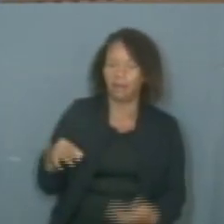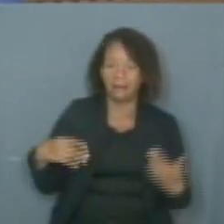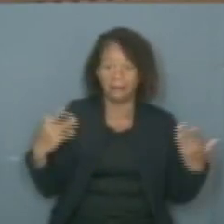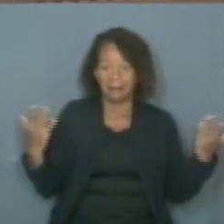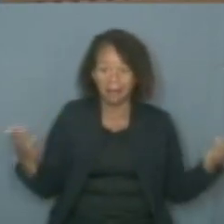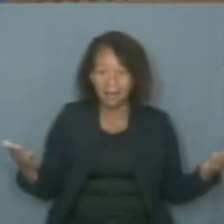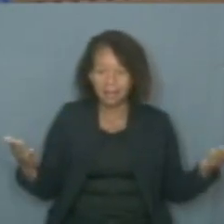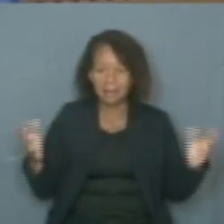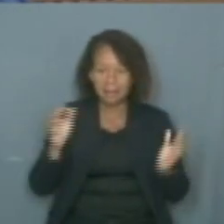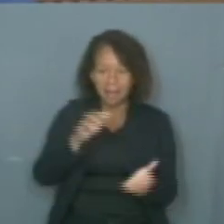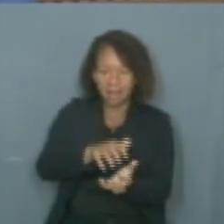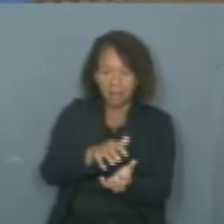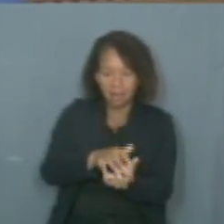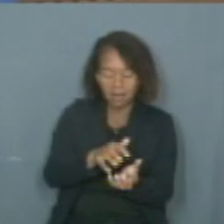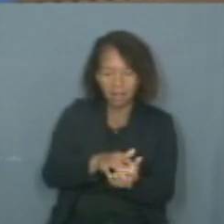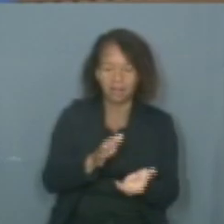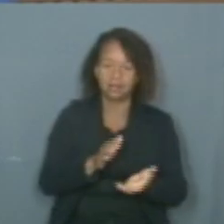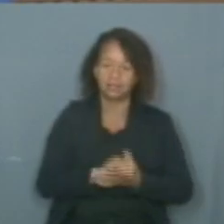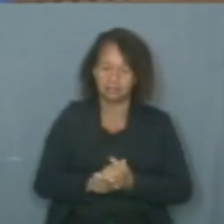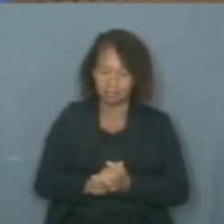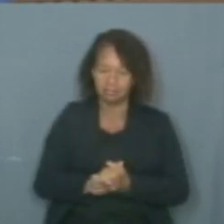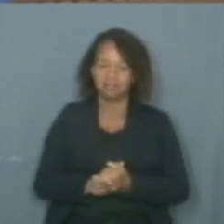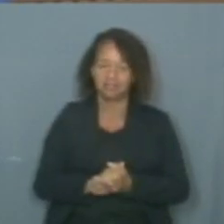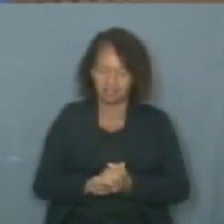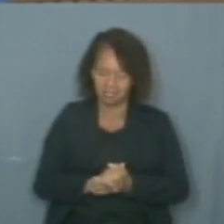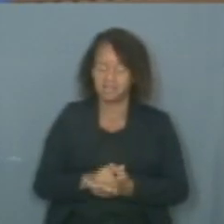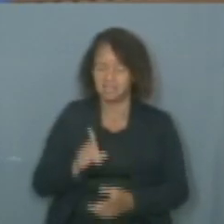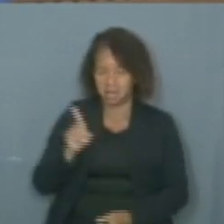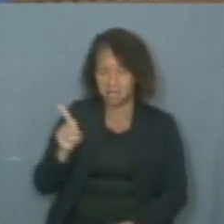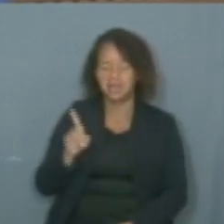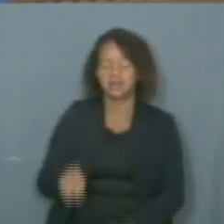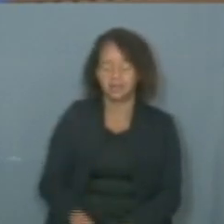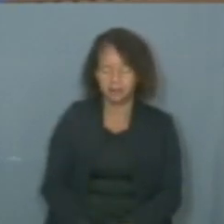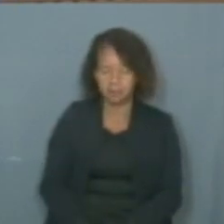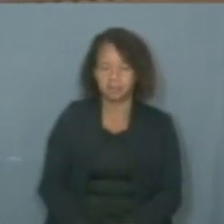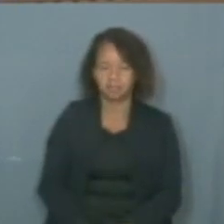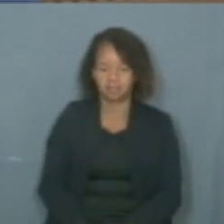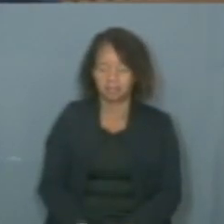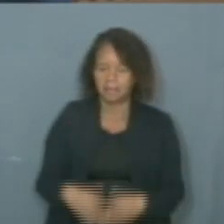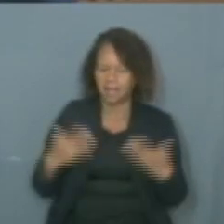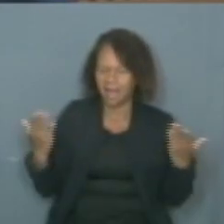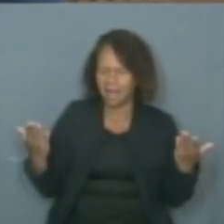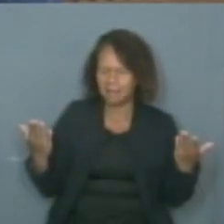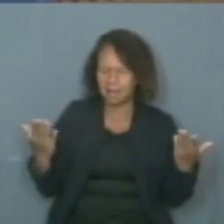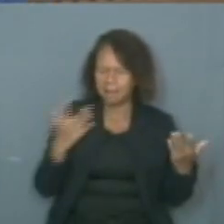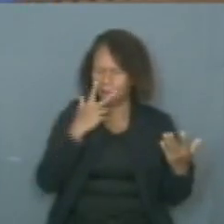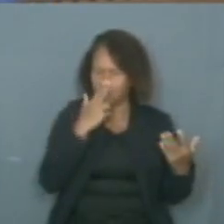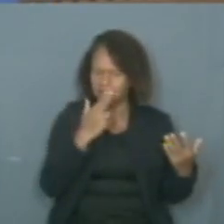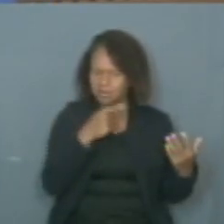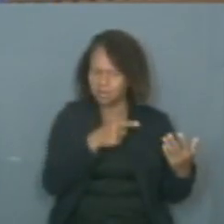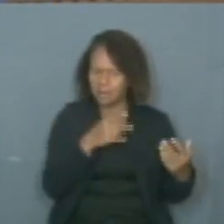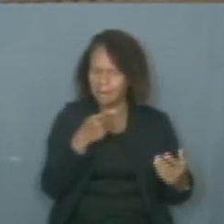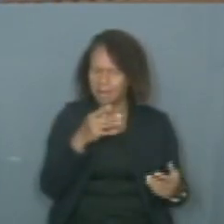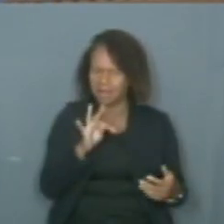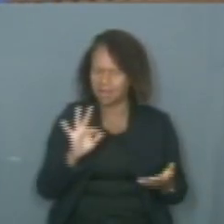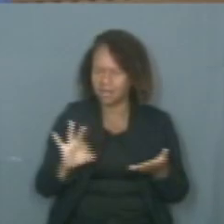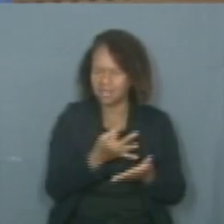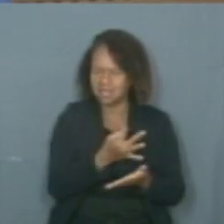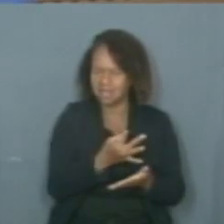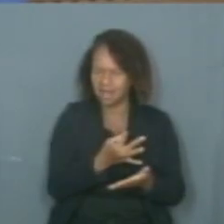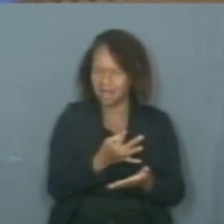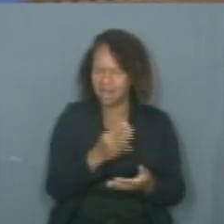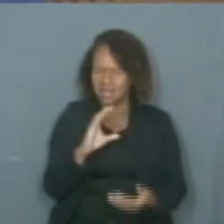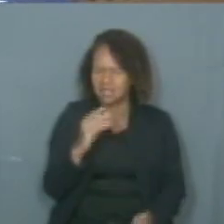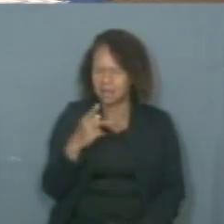Eita! Pernambucano, inclusive. É, ele mesmo. Caramba, será que é por isso que o PT não quer assinar